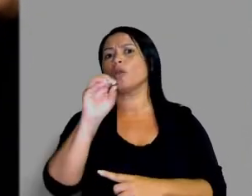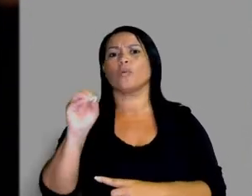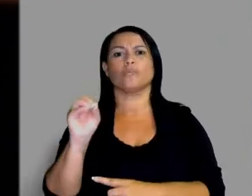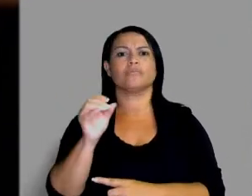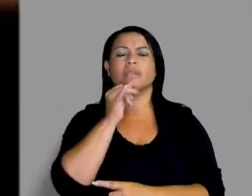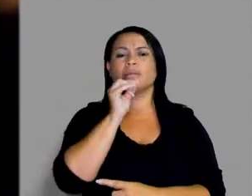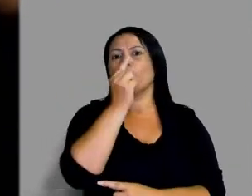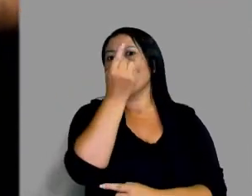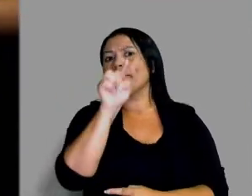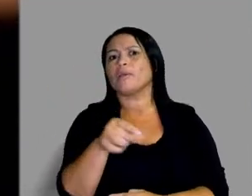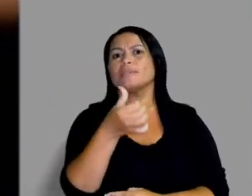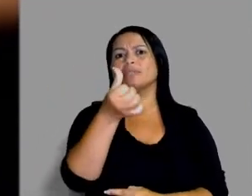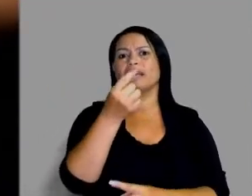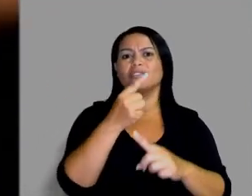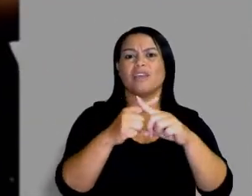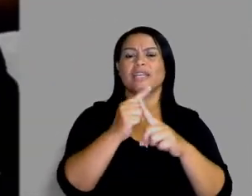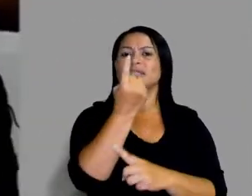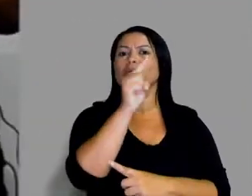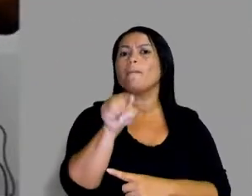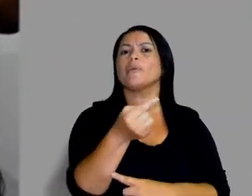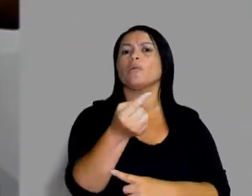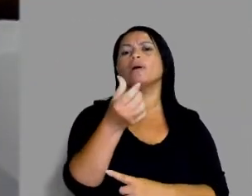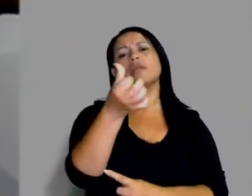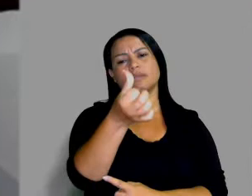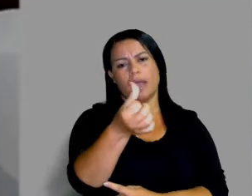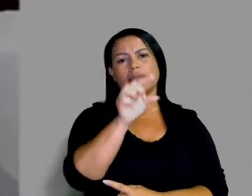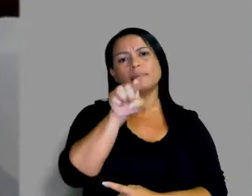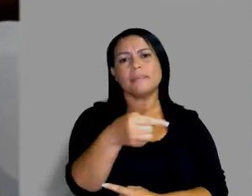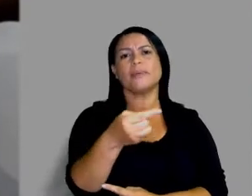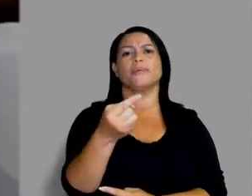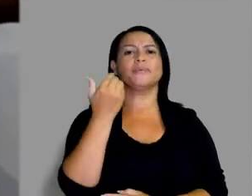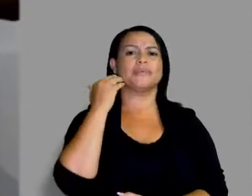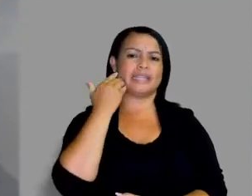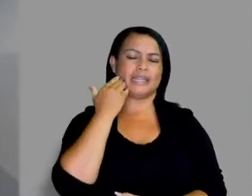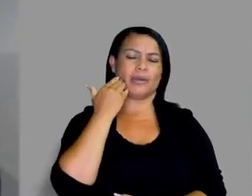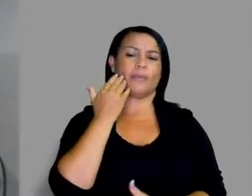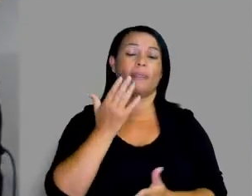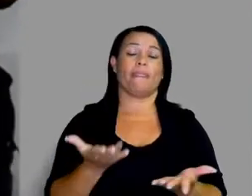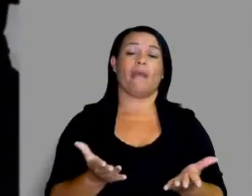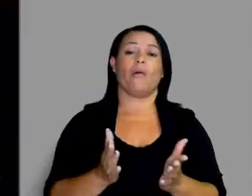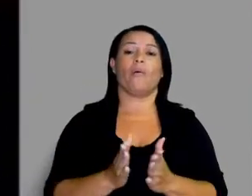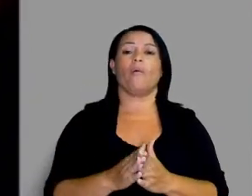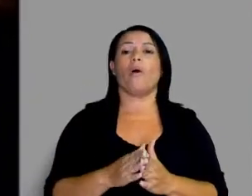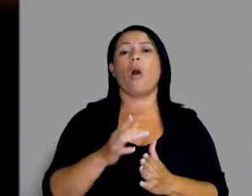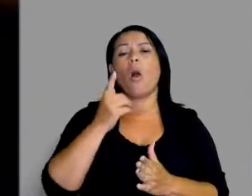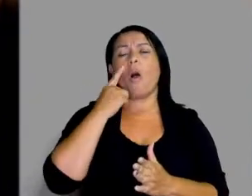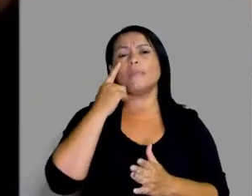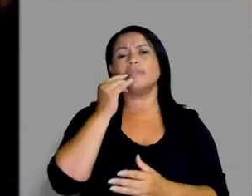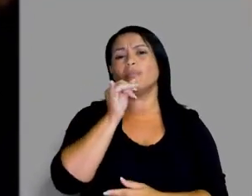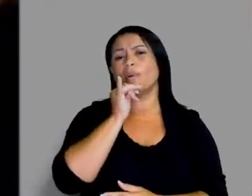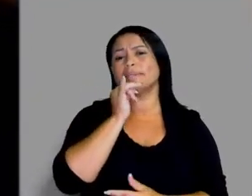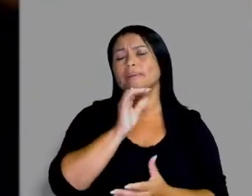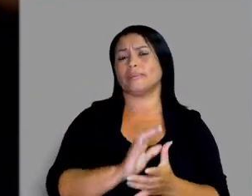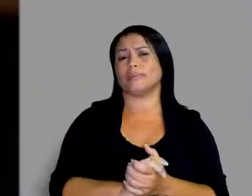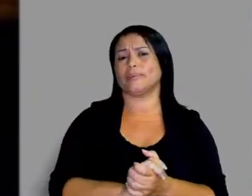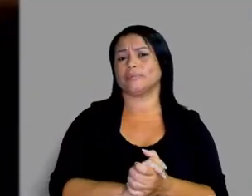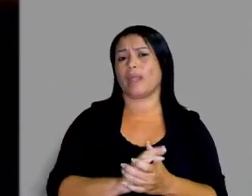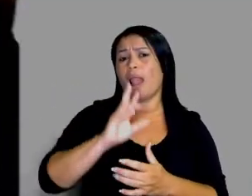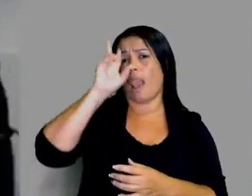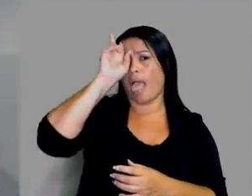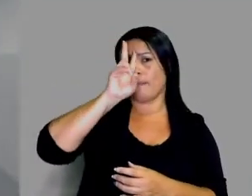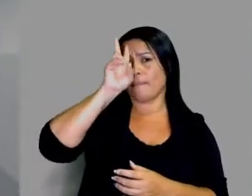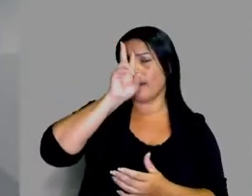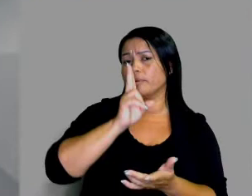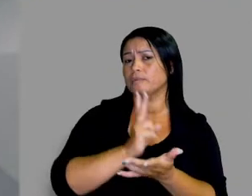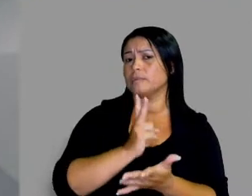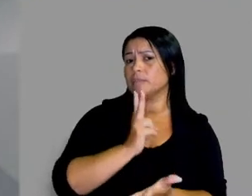1.000. Você terá 6.000, ok? Agora, vamos olhar aqui esse exemplo,